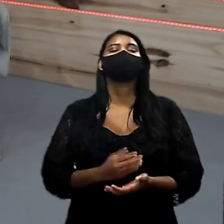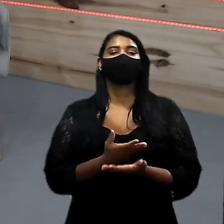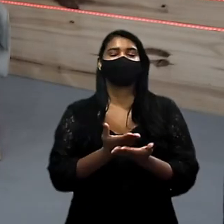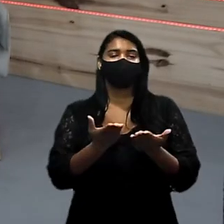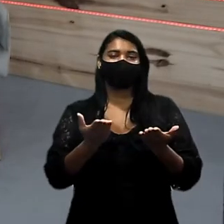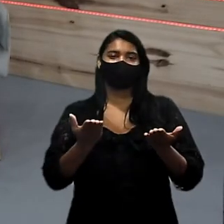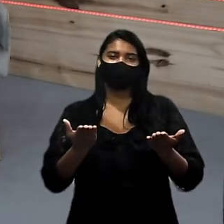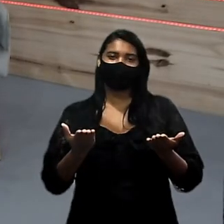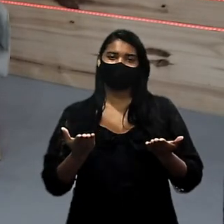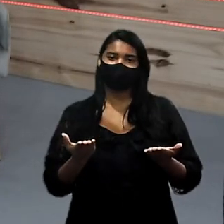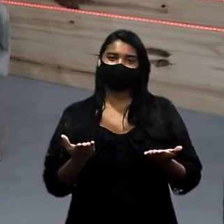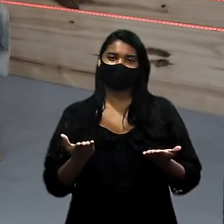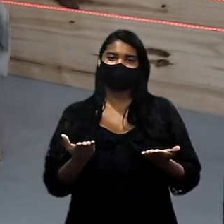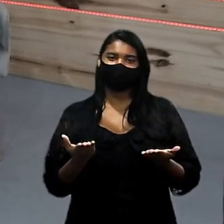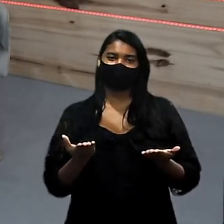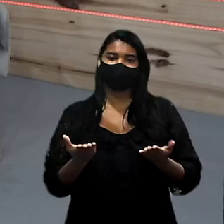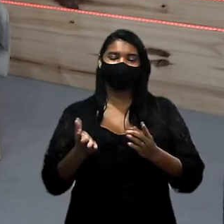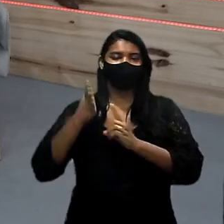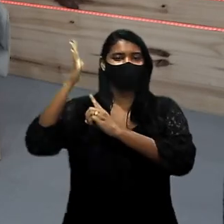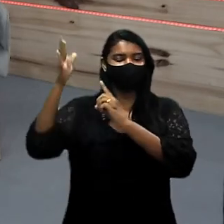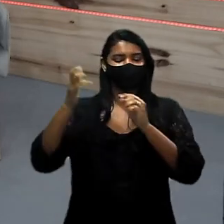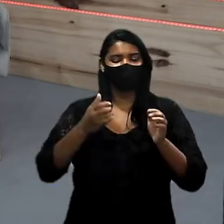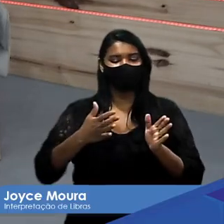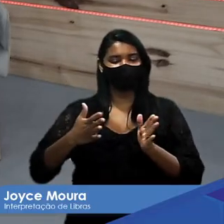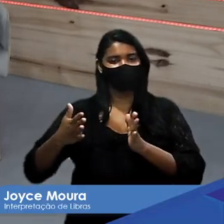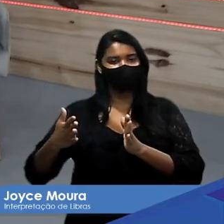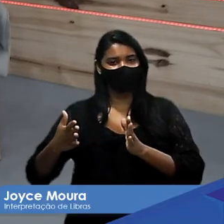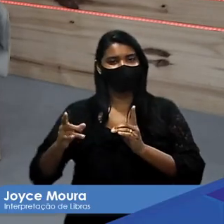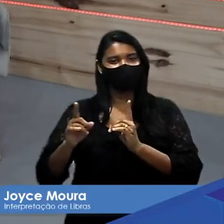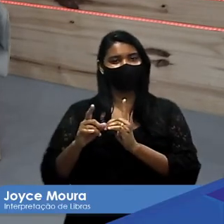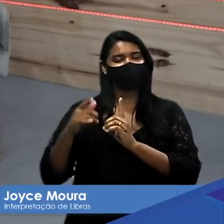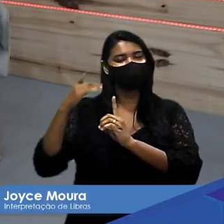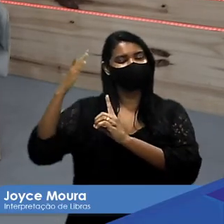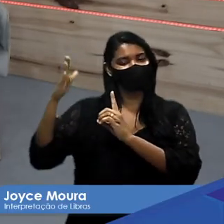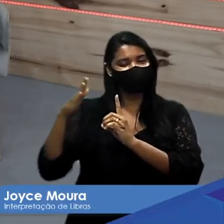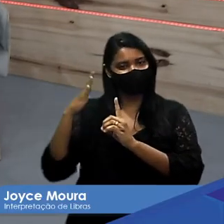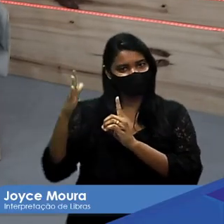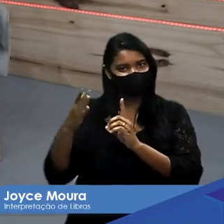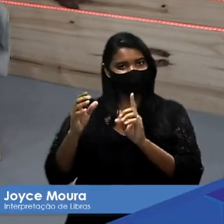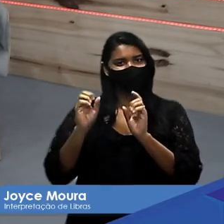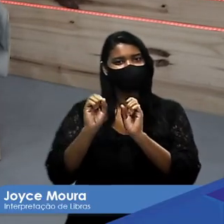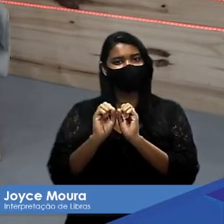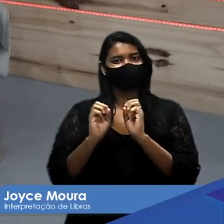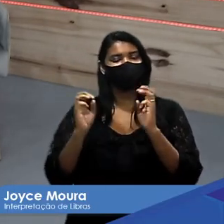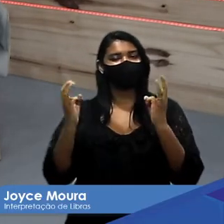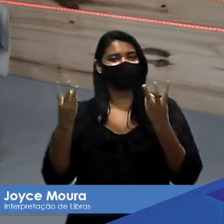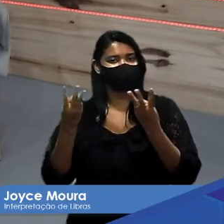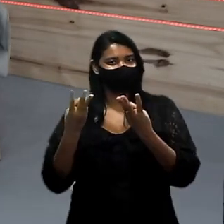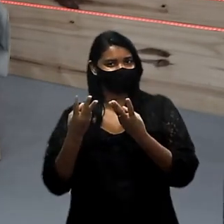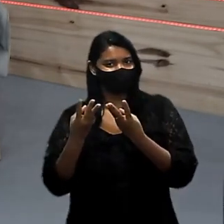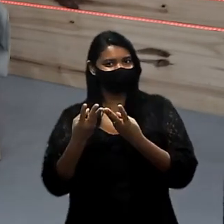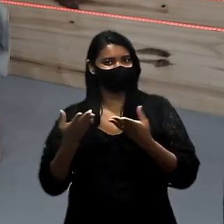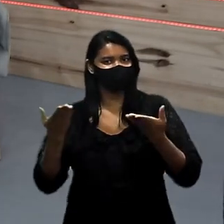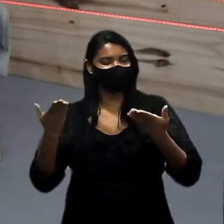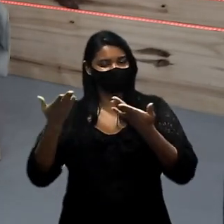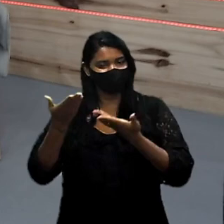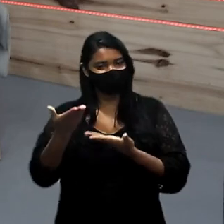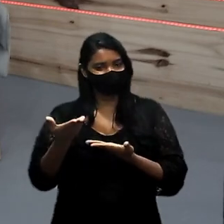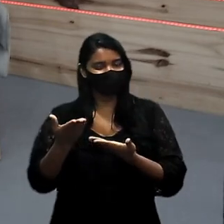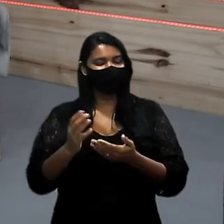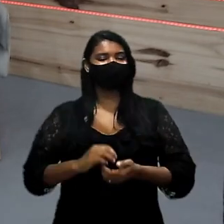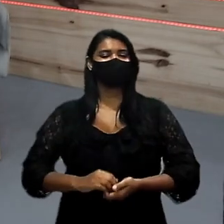Olá, pessoal! Estamos de volta no nosso segundo encontro aqui da noite, né? Nossa segunda palestra. Fica ligadinho